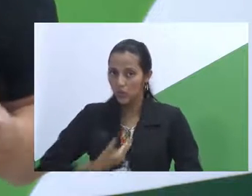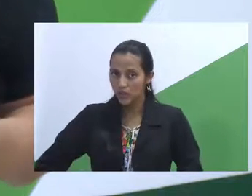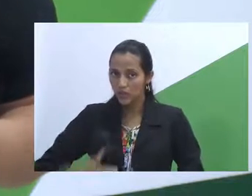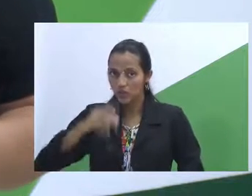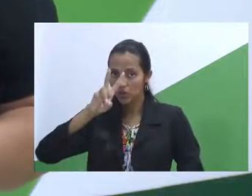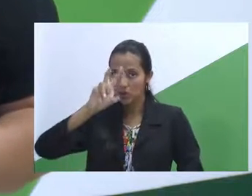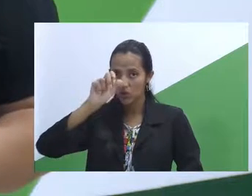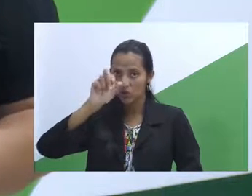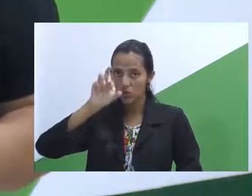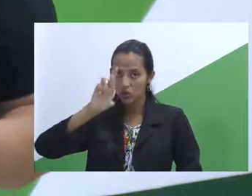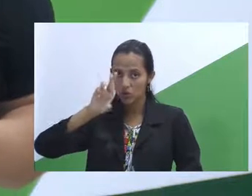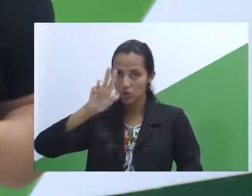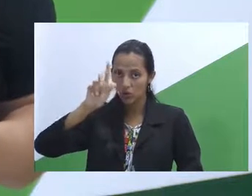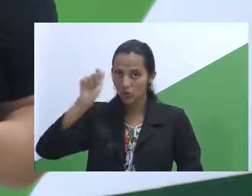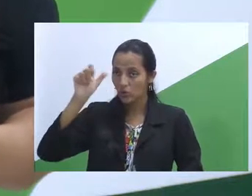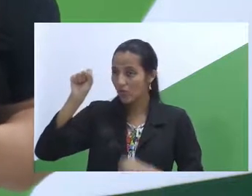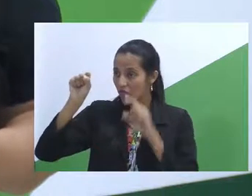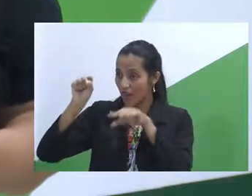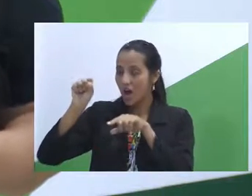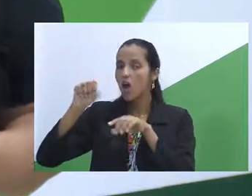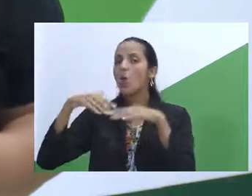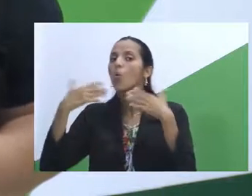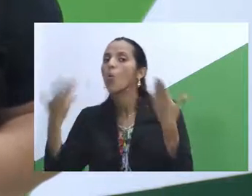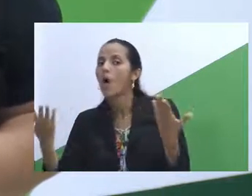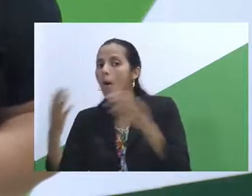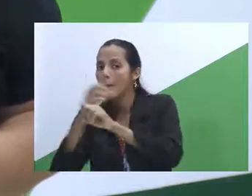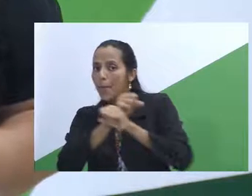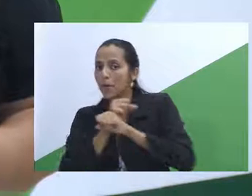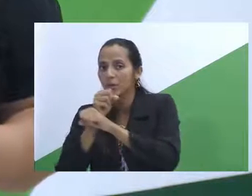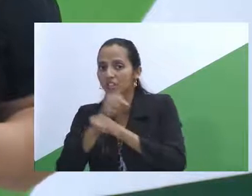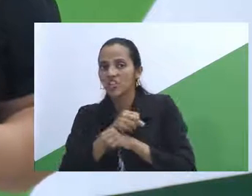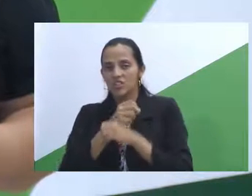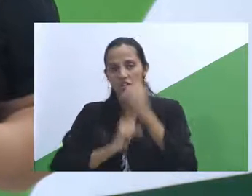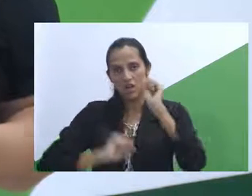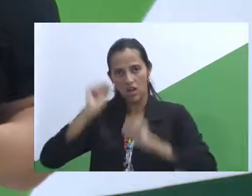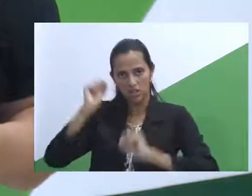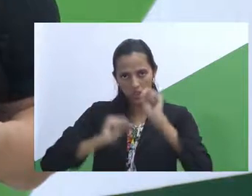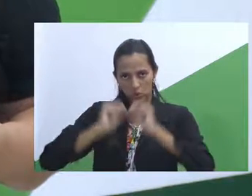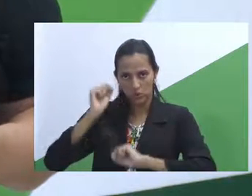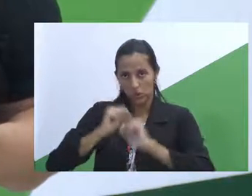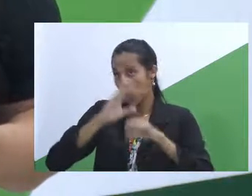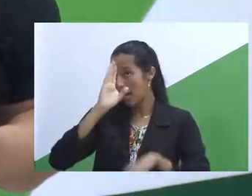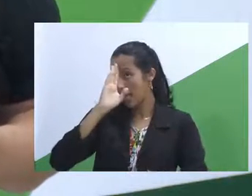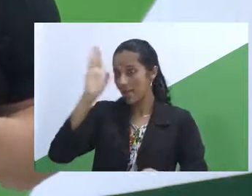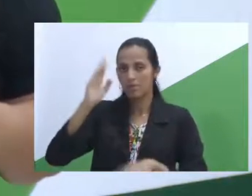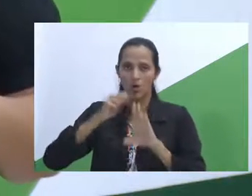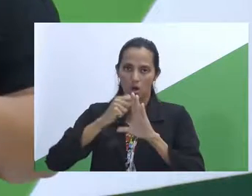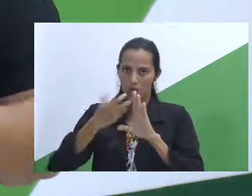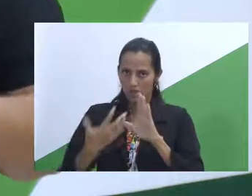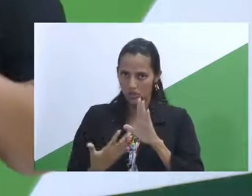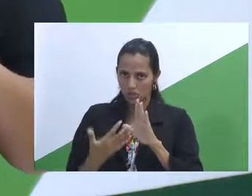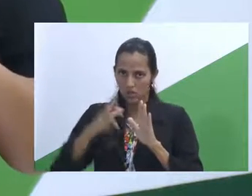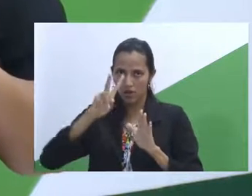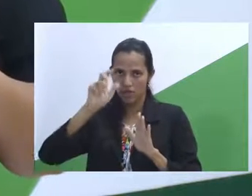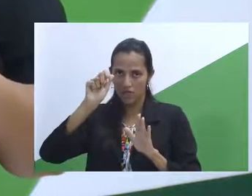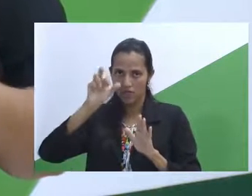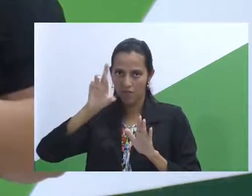fazer, então, a proteção dessa industrialização. Então, exatamente por isso que a gente vai, né,